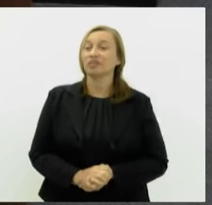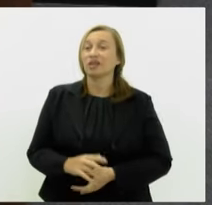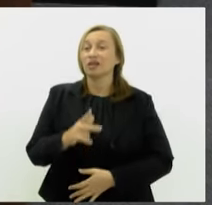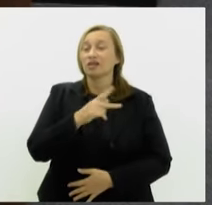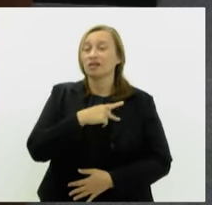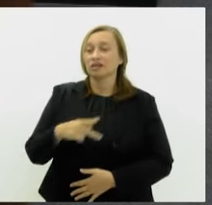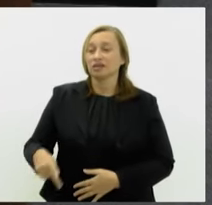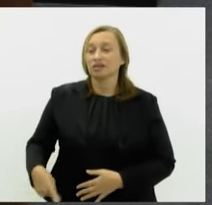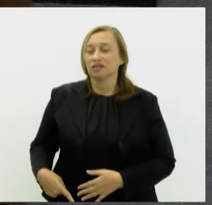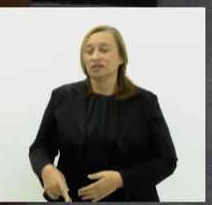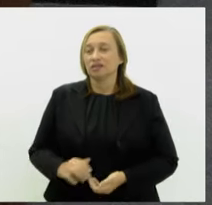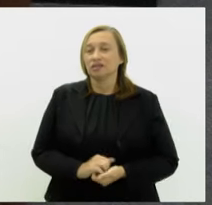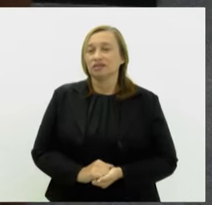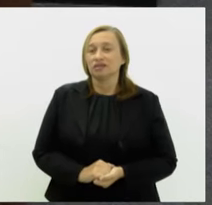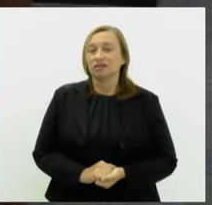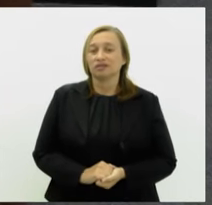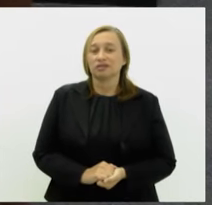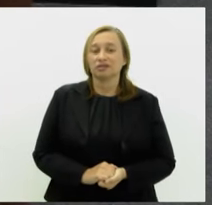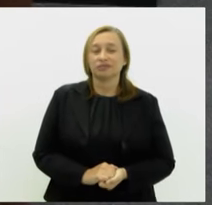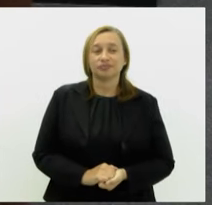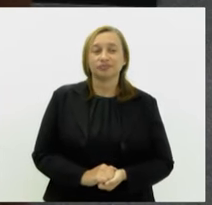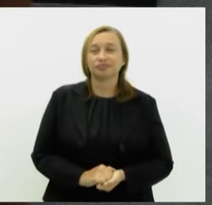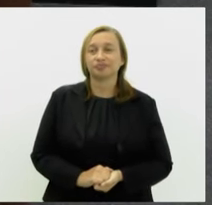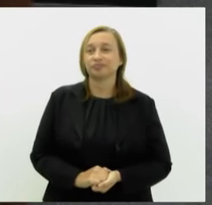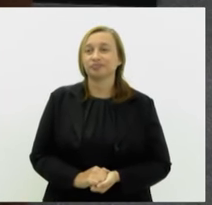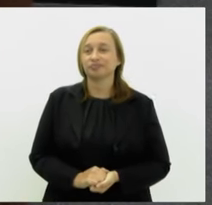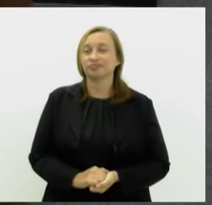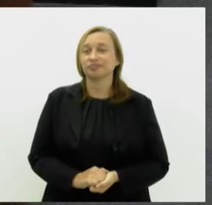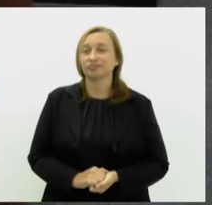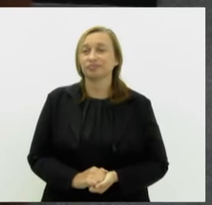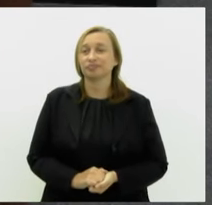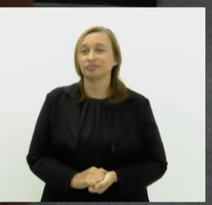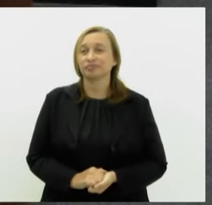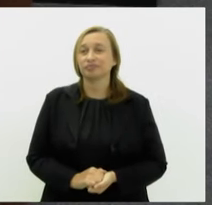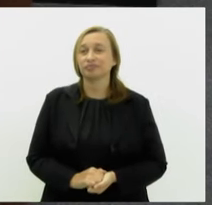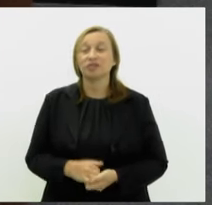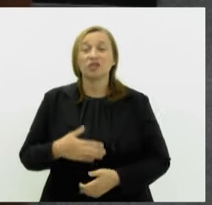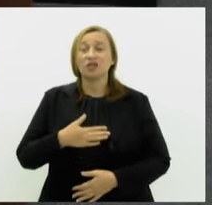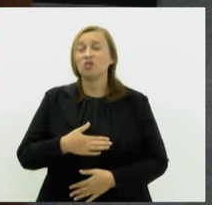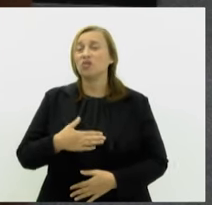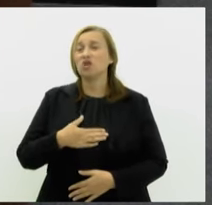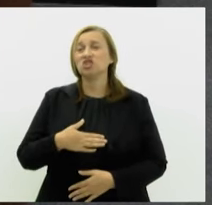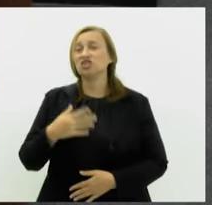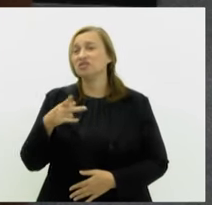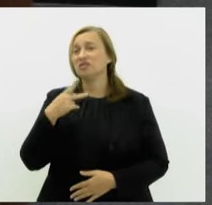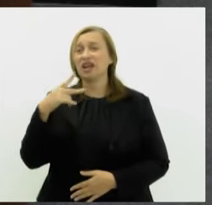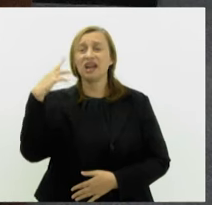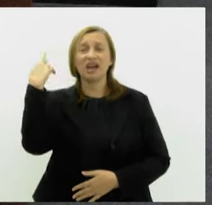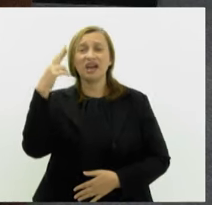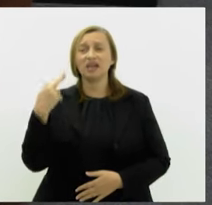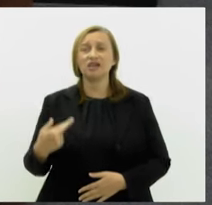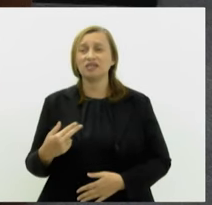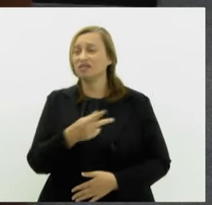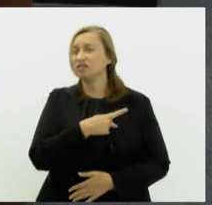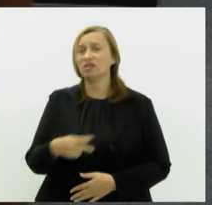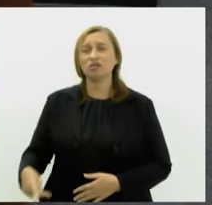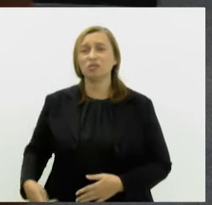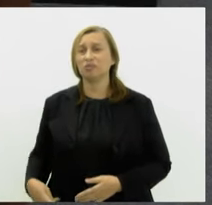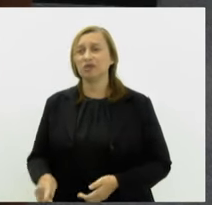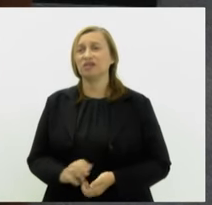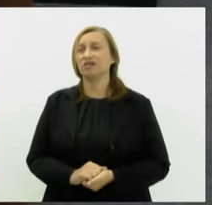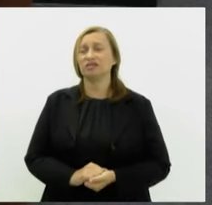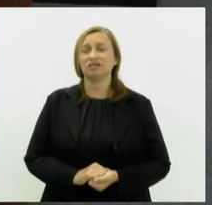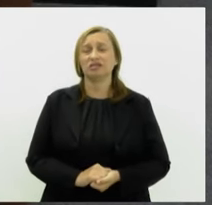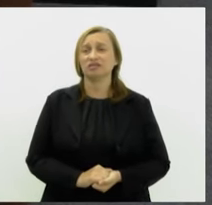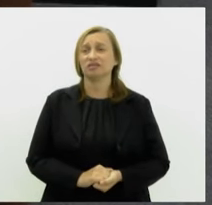Presidenta Renata Souza, eu gosto tanto de chamar assim, Presidenta Renata Souza.